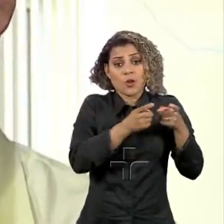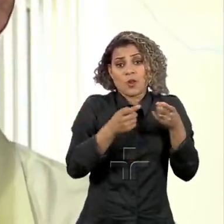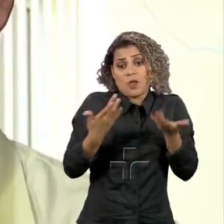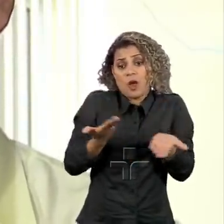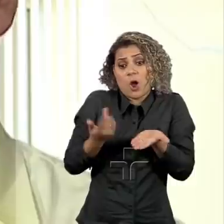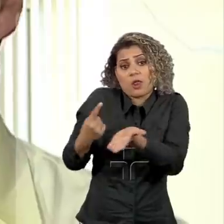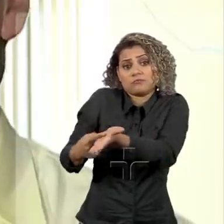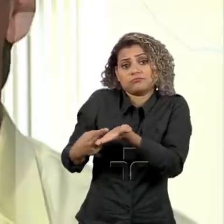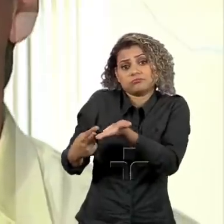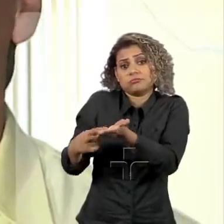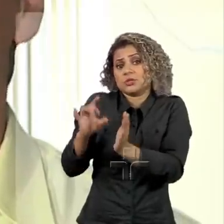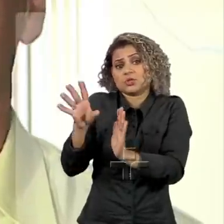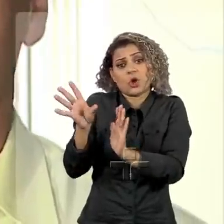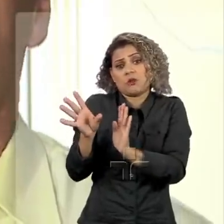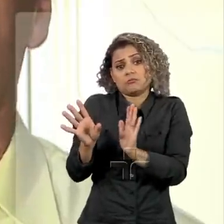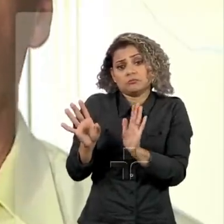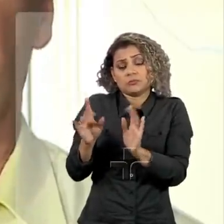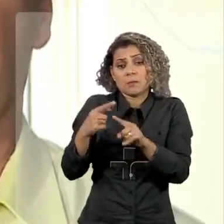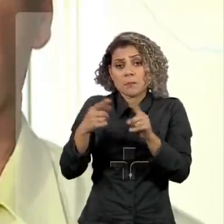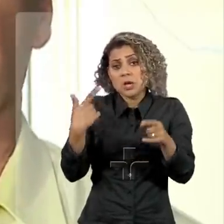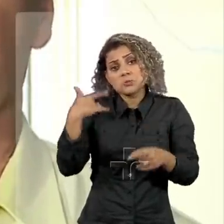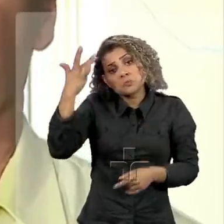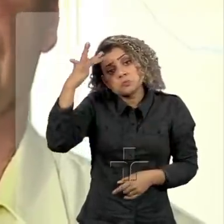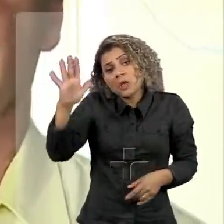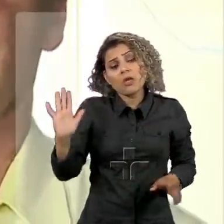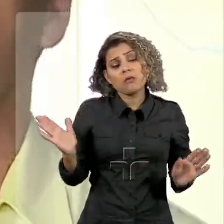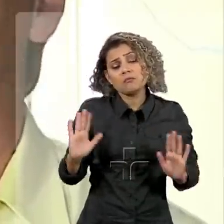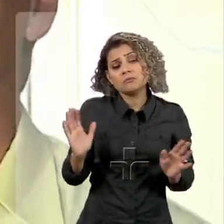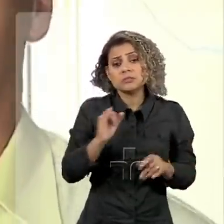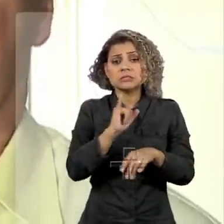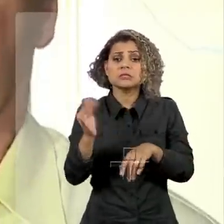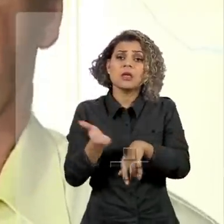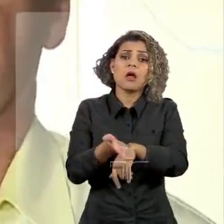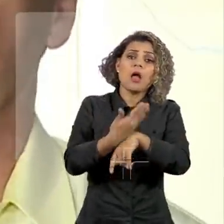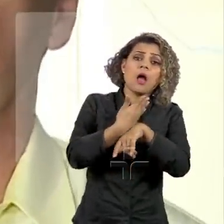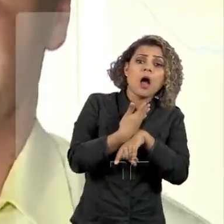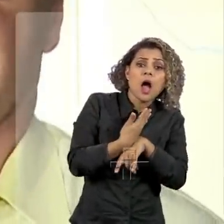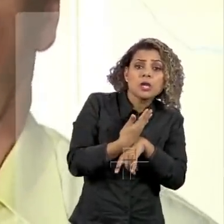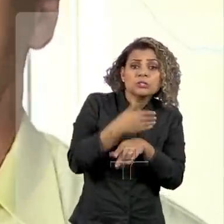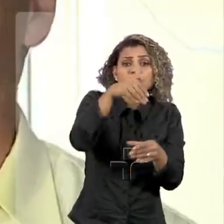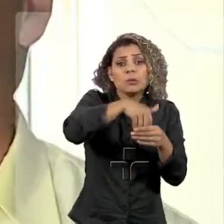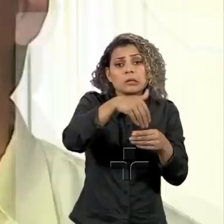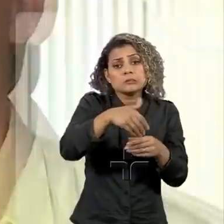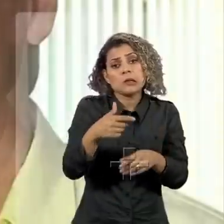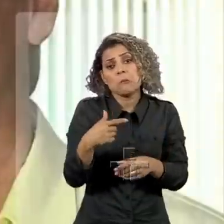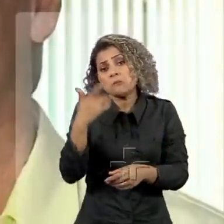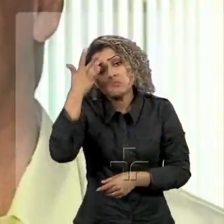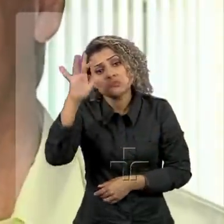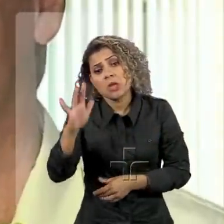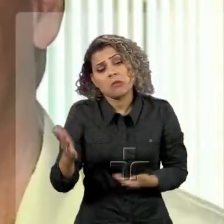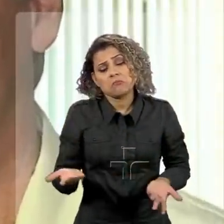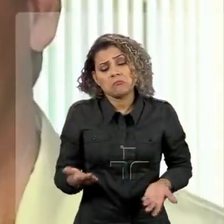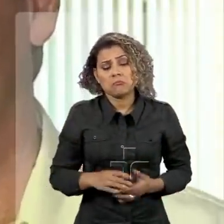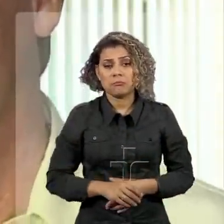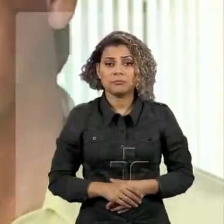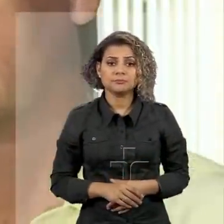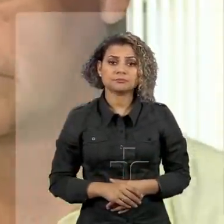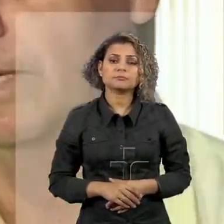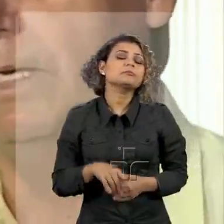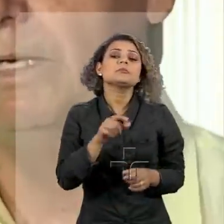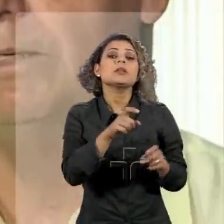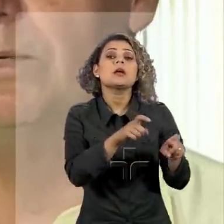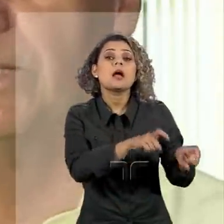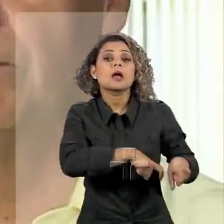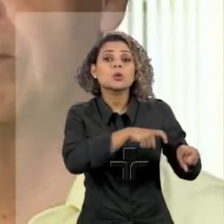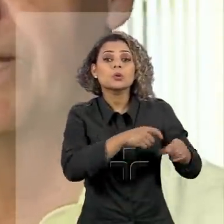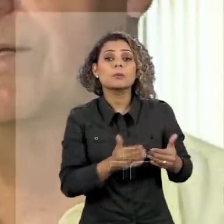alguns detalhes aqui. Mas isso aí não tem nada a ver. Se for uma semana das eleições, um dia antes, não tem nada a ver. Os ministérios da Agricultura e do Meio